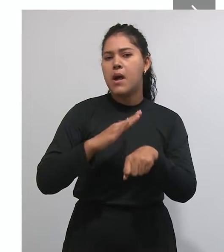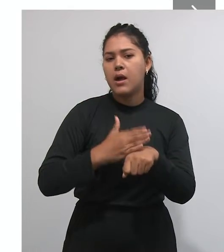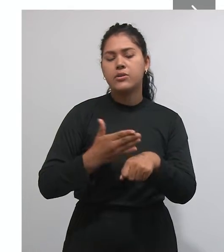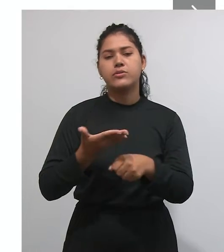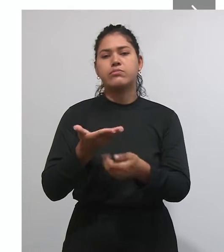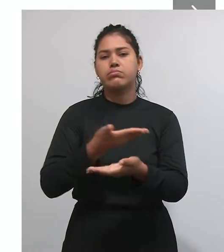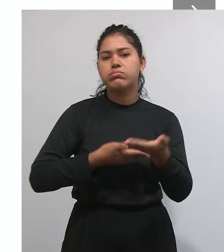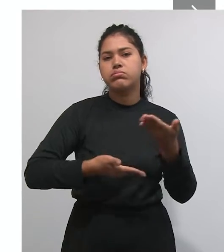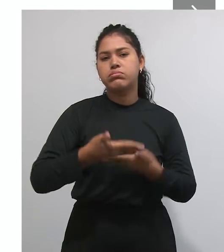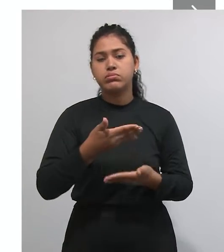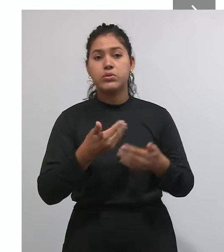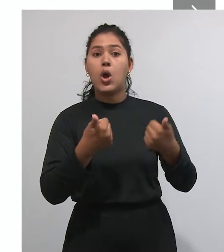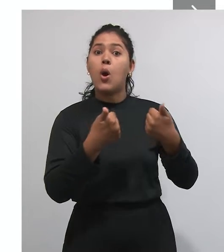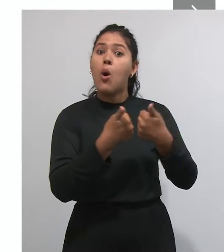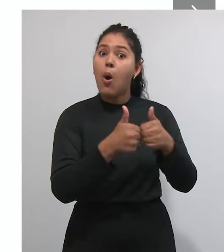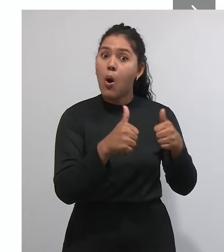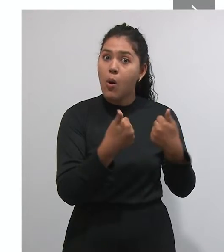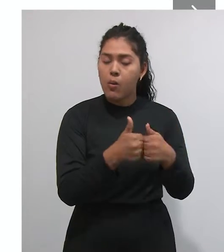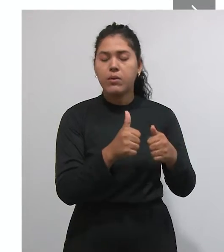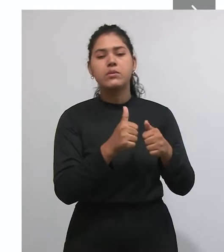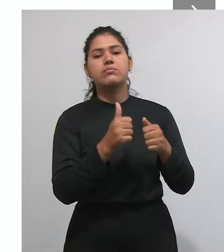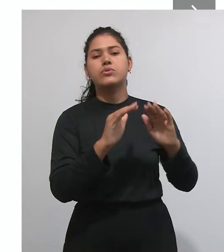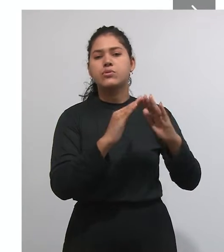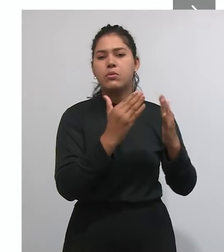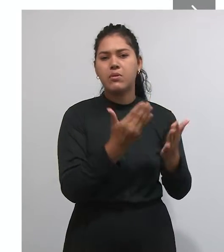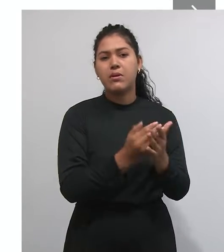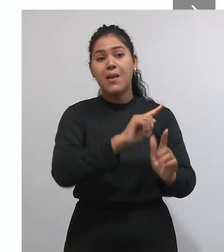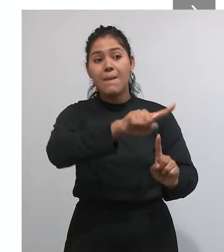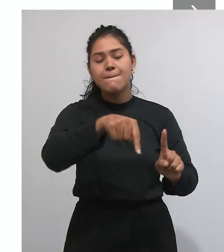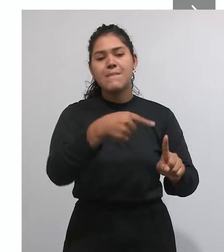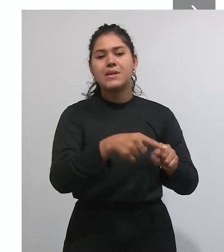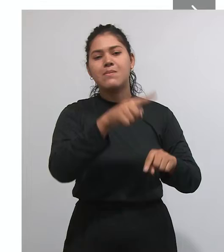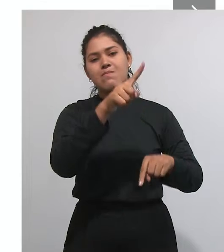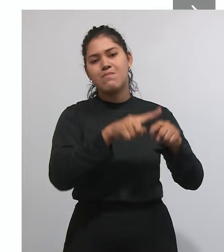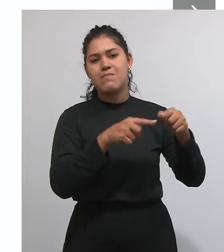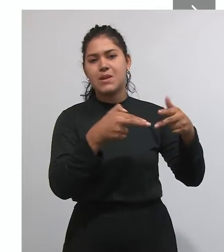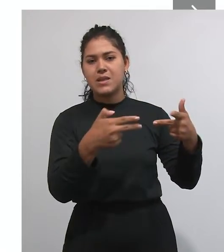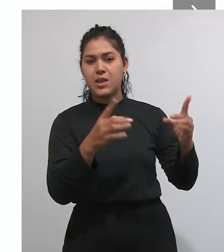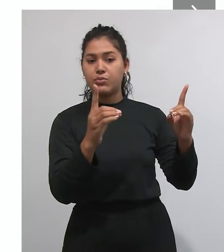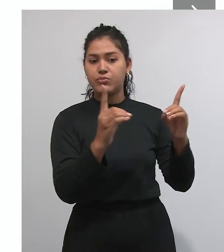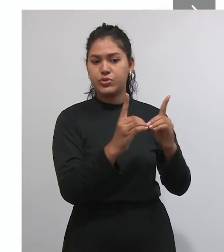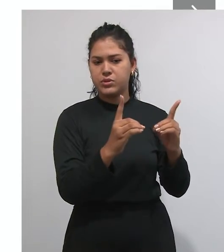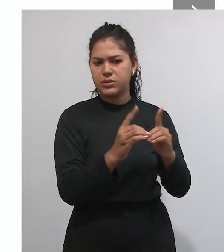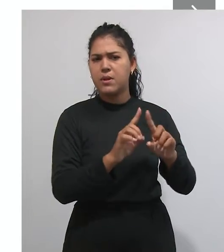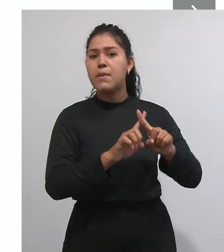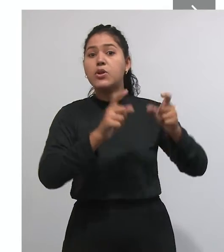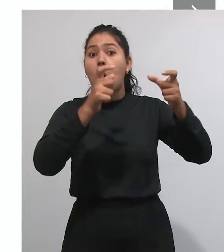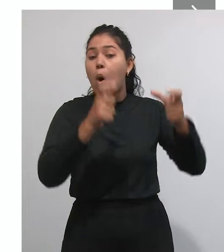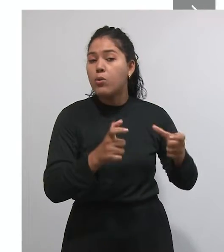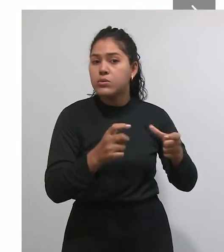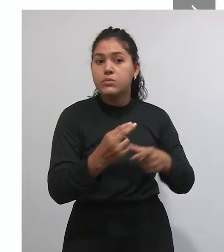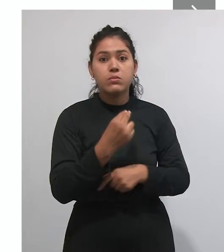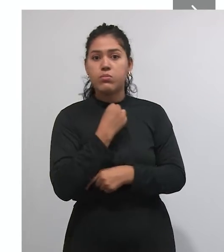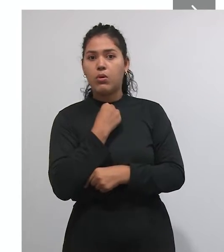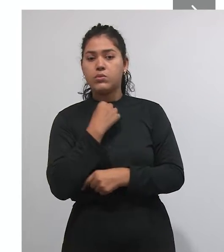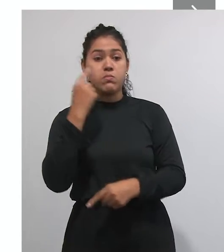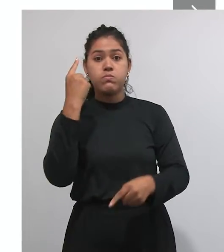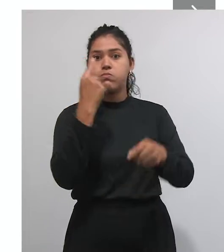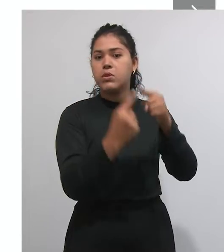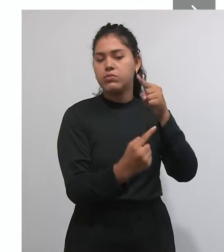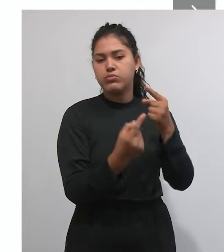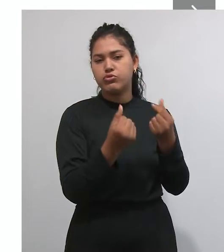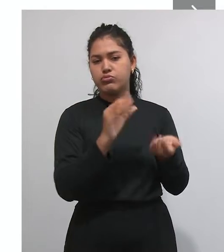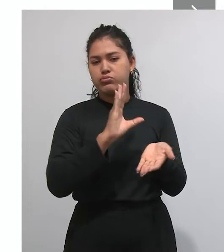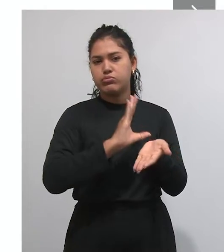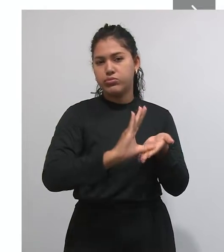atividades, transporte escolar, aquisição de material didático. E agora? Onde não podem ser investidos?